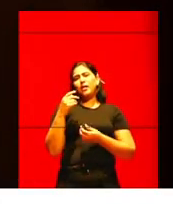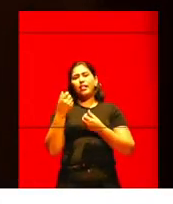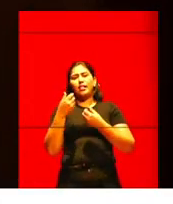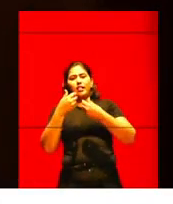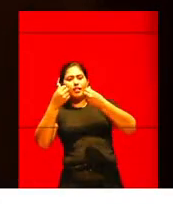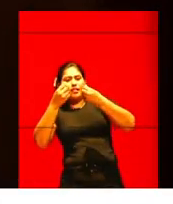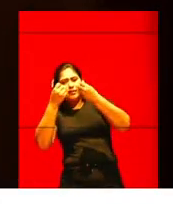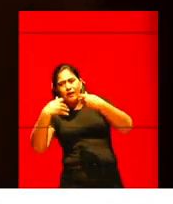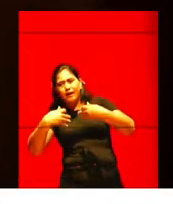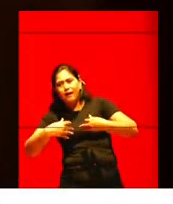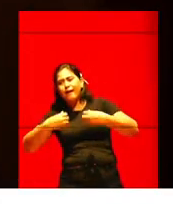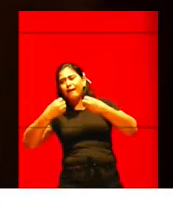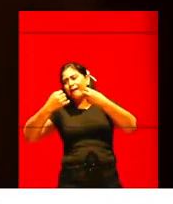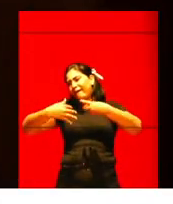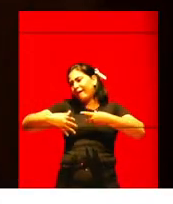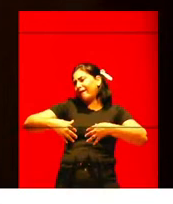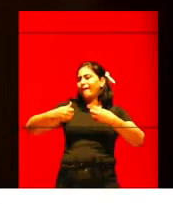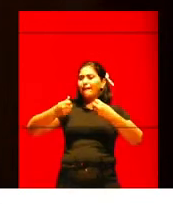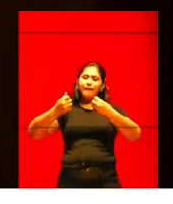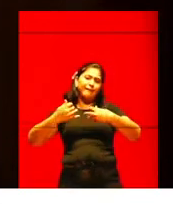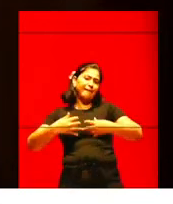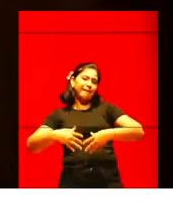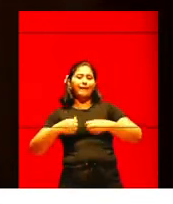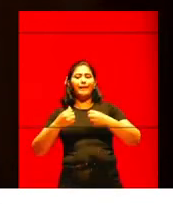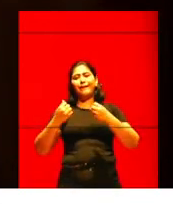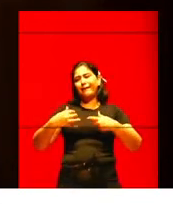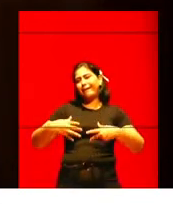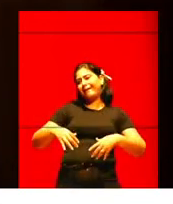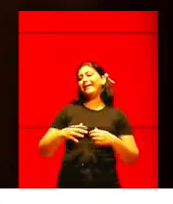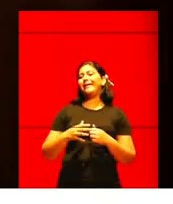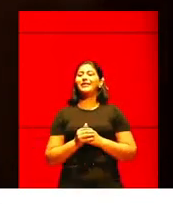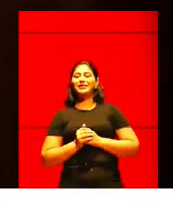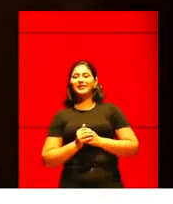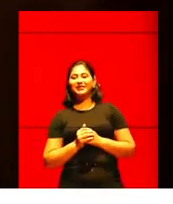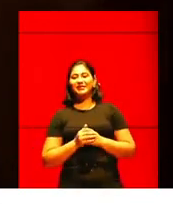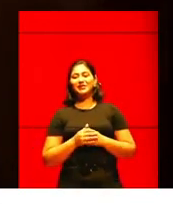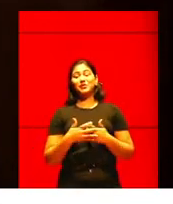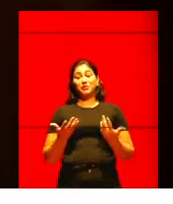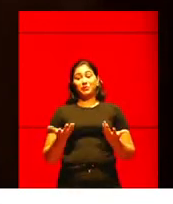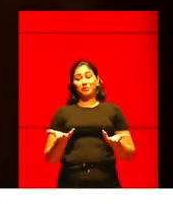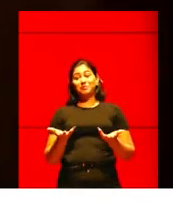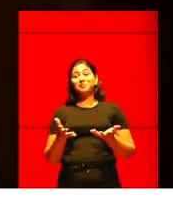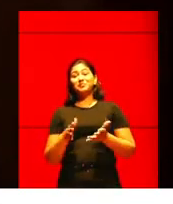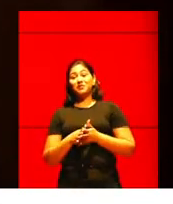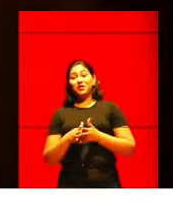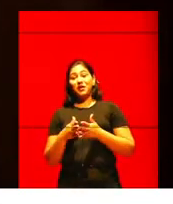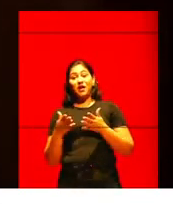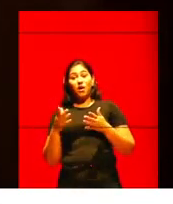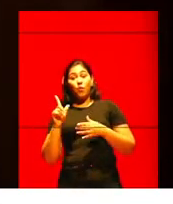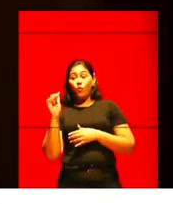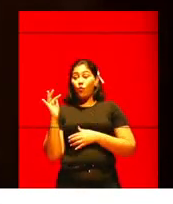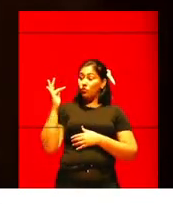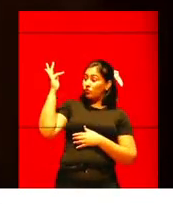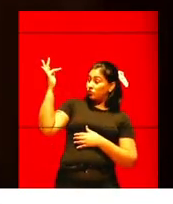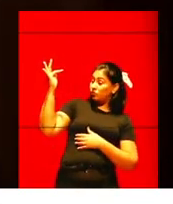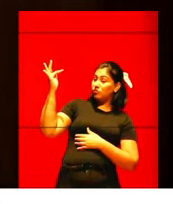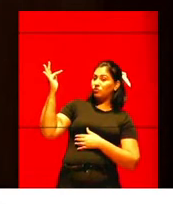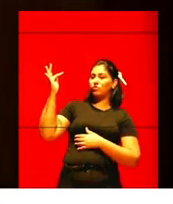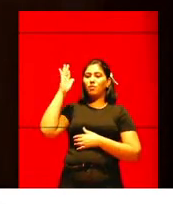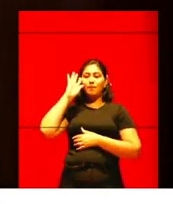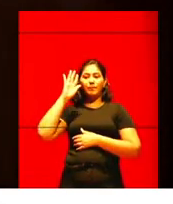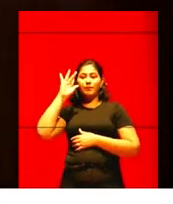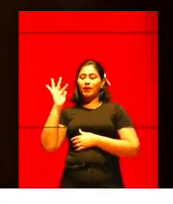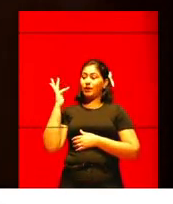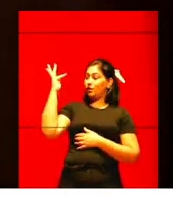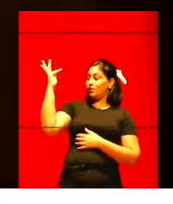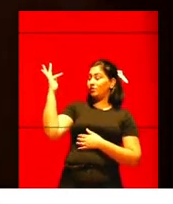né? Lá, eu sou capricorniano, peraí. Ixi, tem que usar sapato preto hoje. Então tá bom. Aí, esse é o futuro. Esse é o texto preditivo.